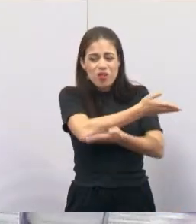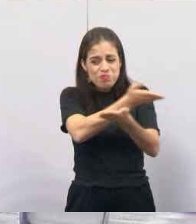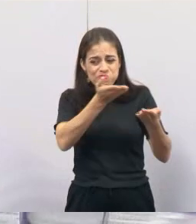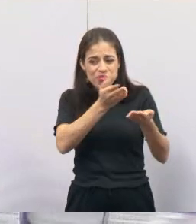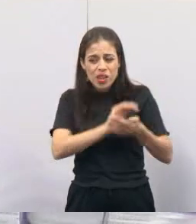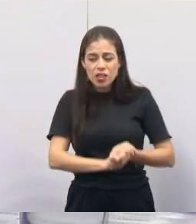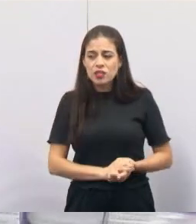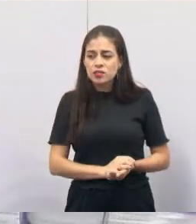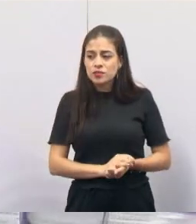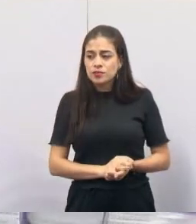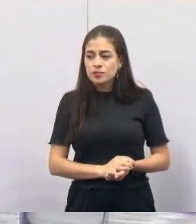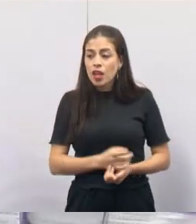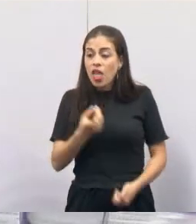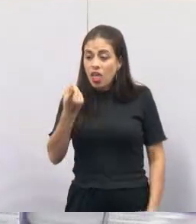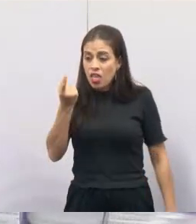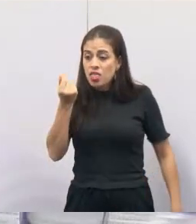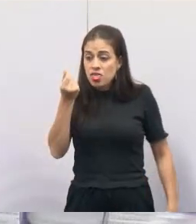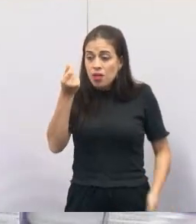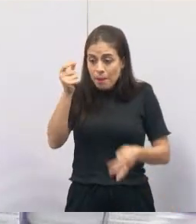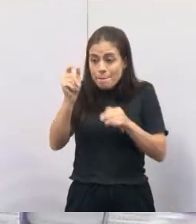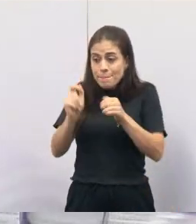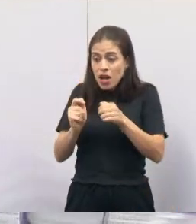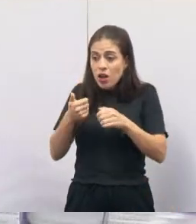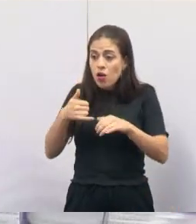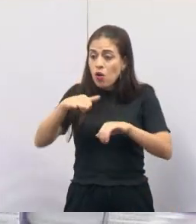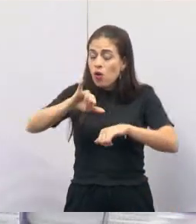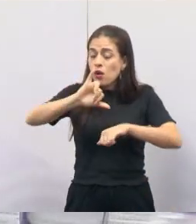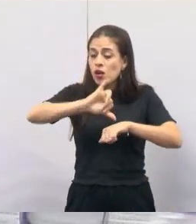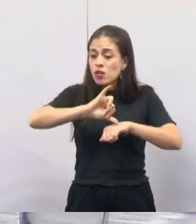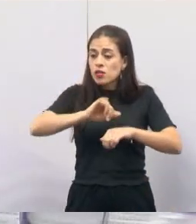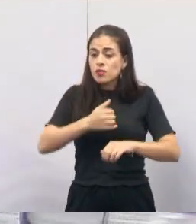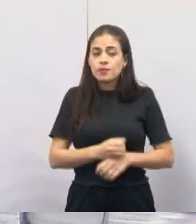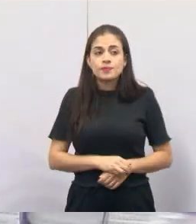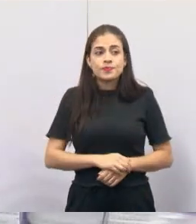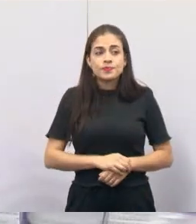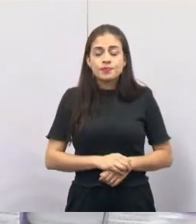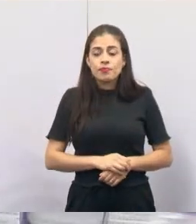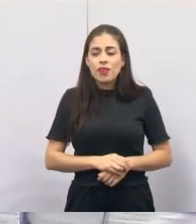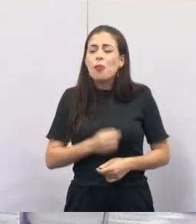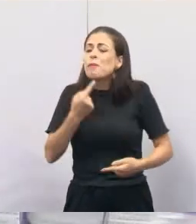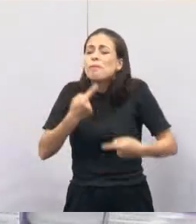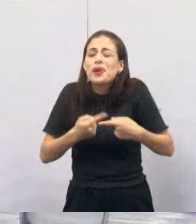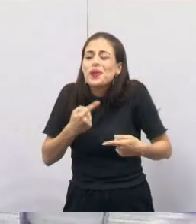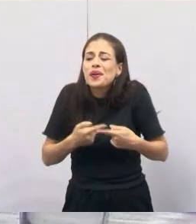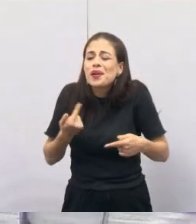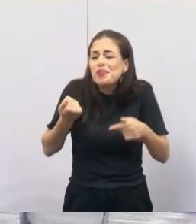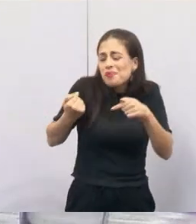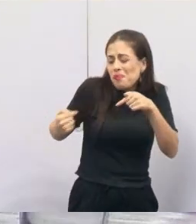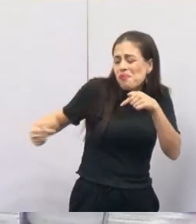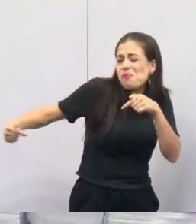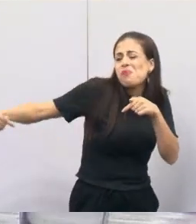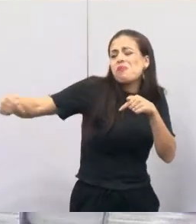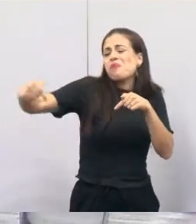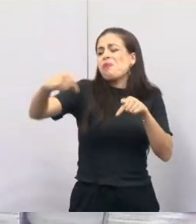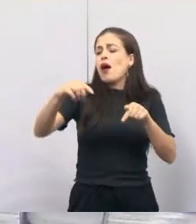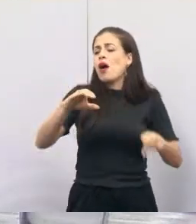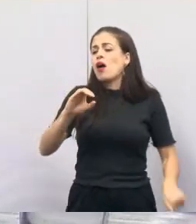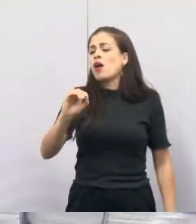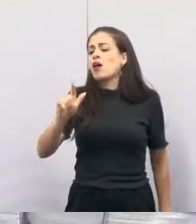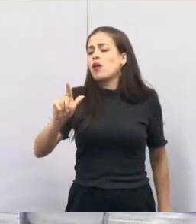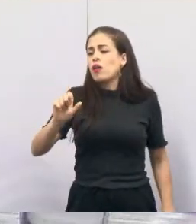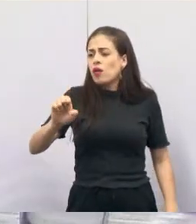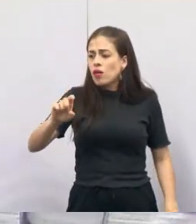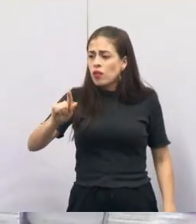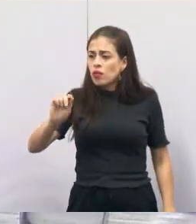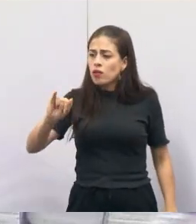tem economia da gasolina? Por que que tem que dar aquela volta lá embaixo, para baixo do coleginho? Não precisa daquela volta. É só